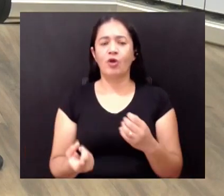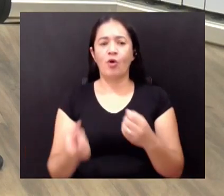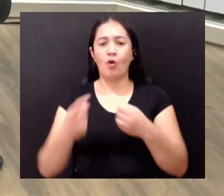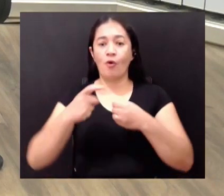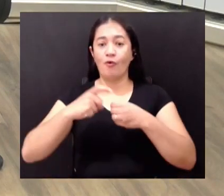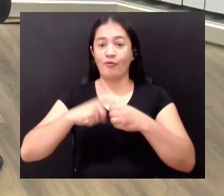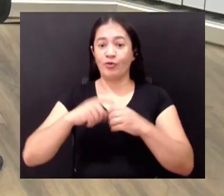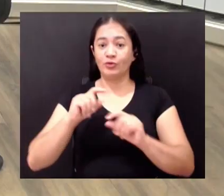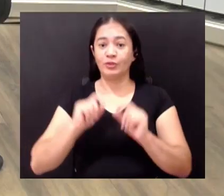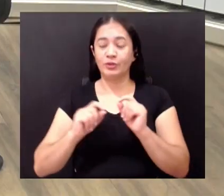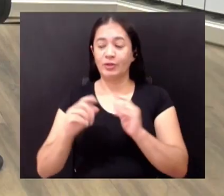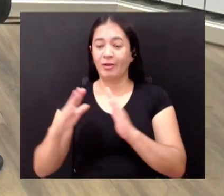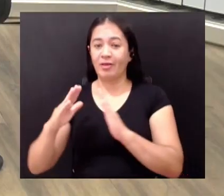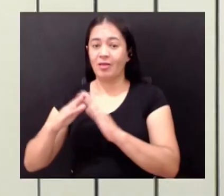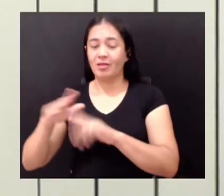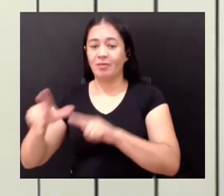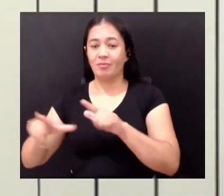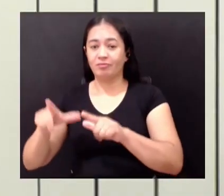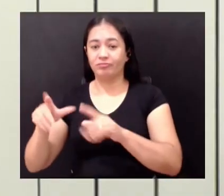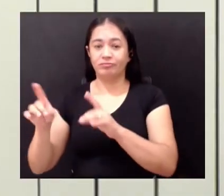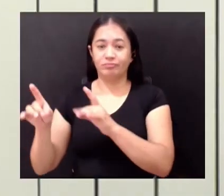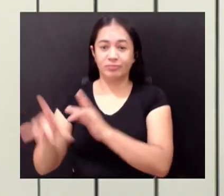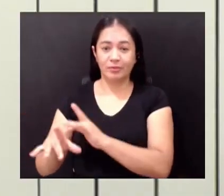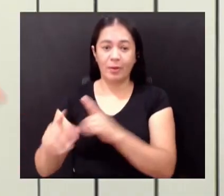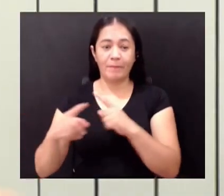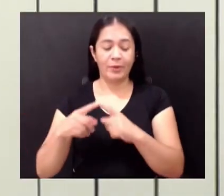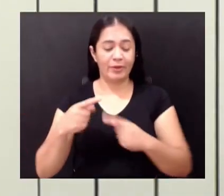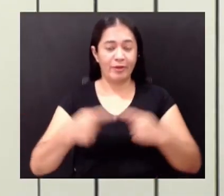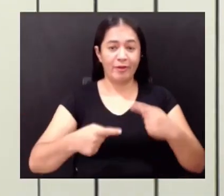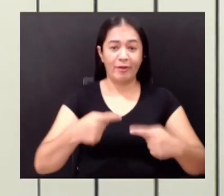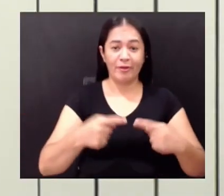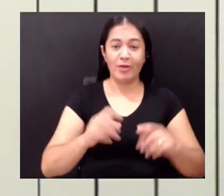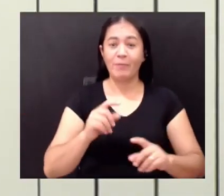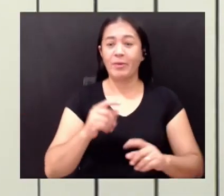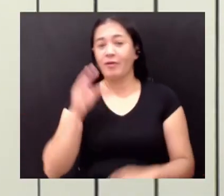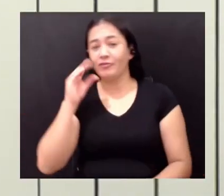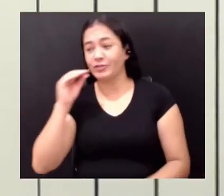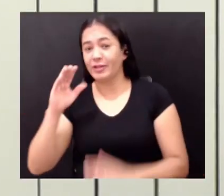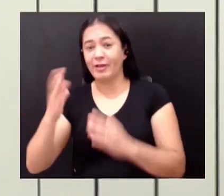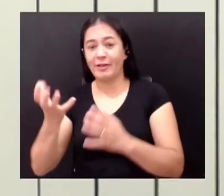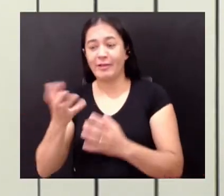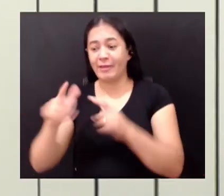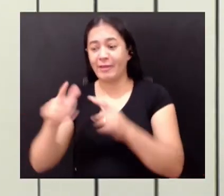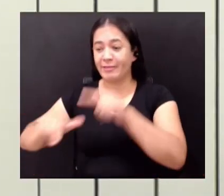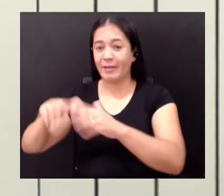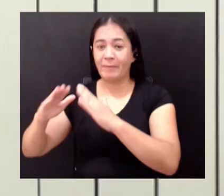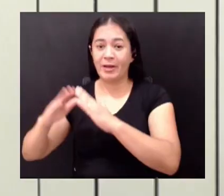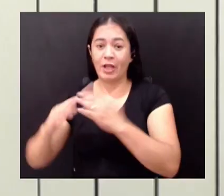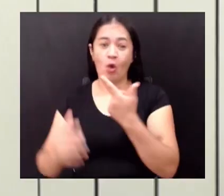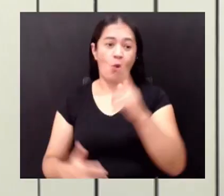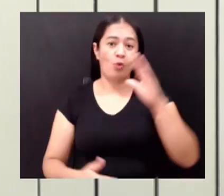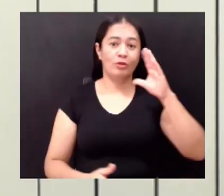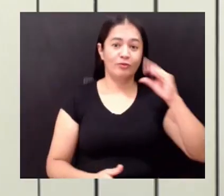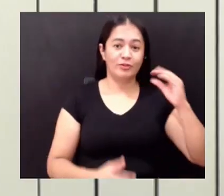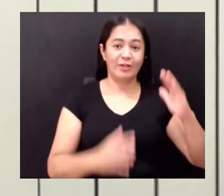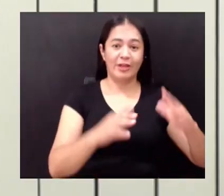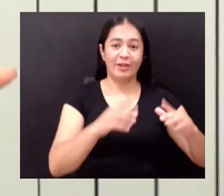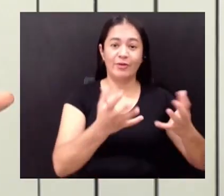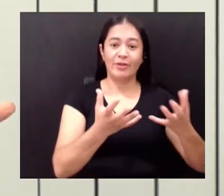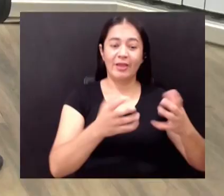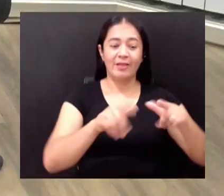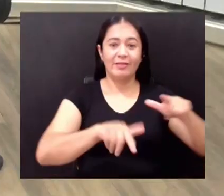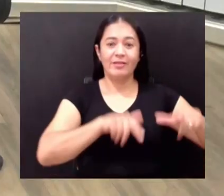aquela discussão, porque tem funcionário que quer ficar em casa, tem funcionário que quer presencial. Quais são os perfis que